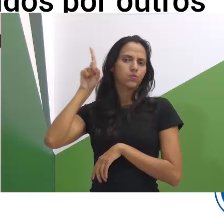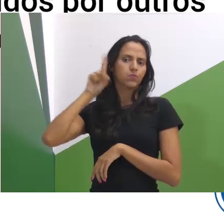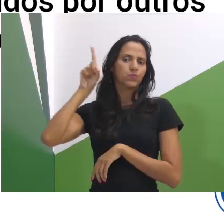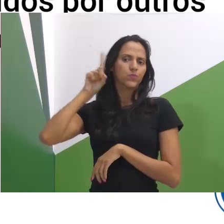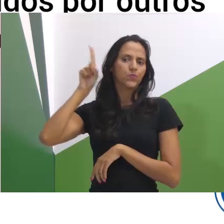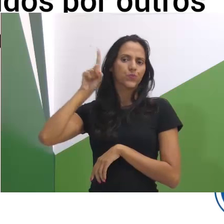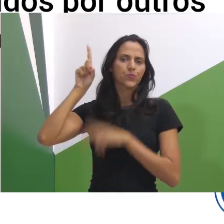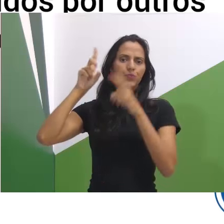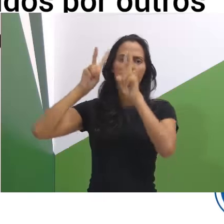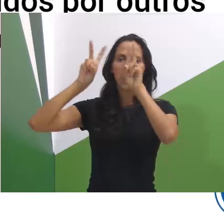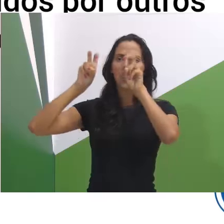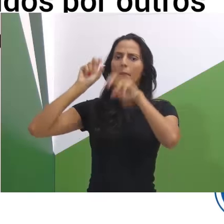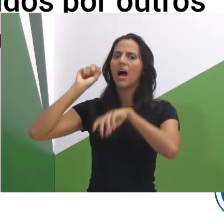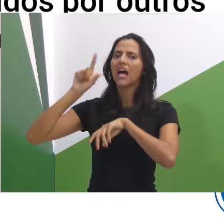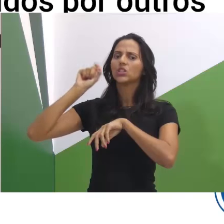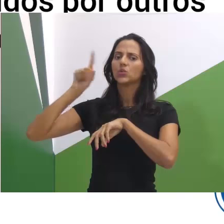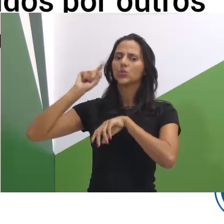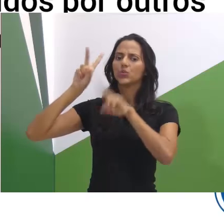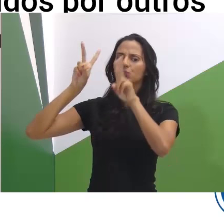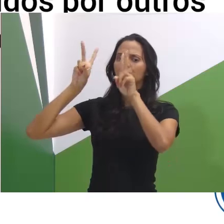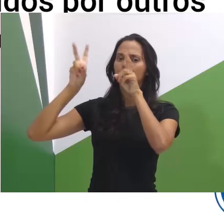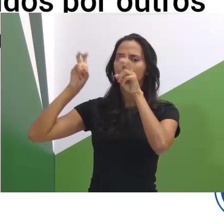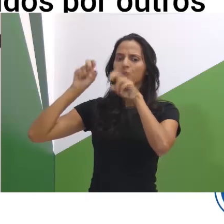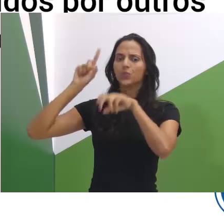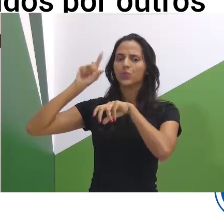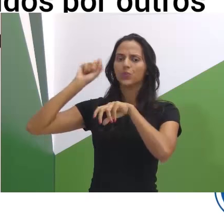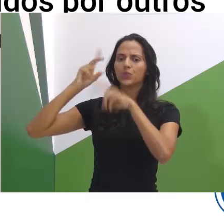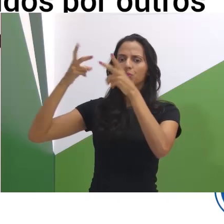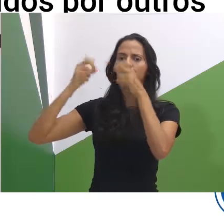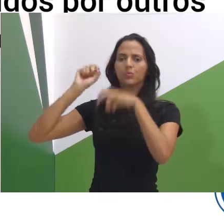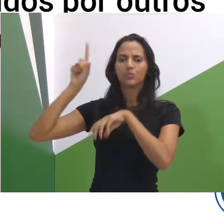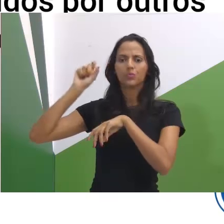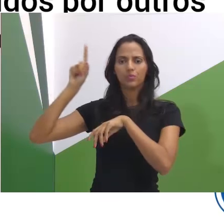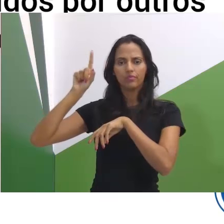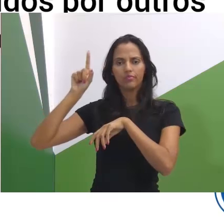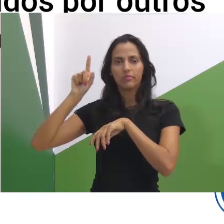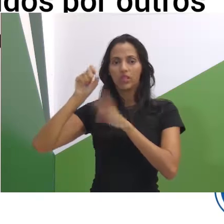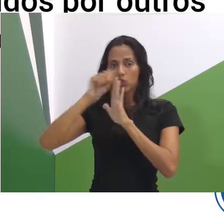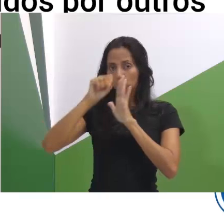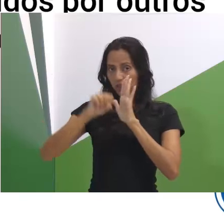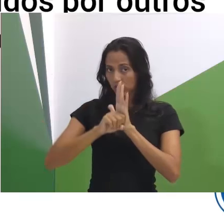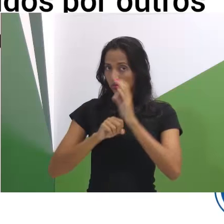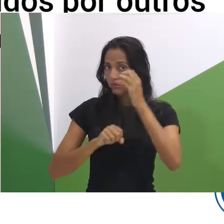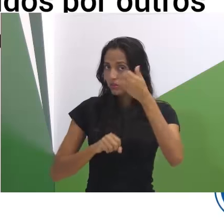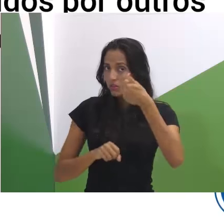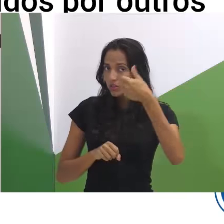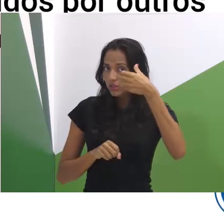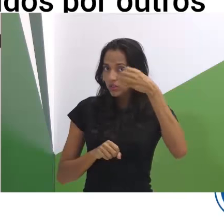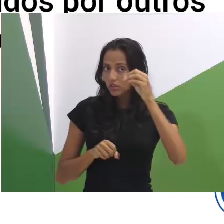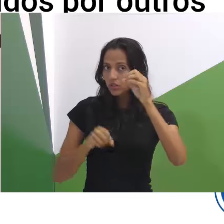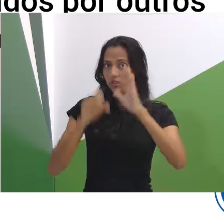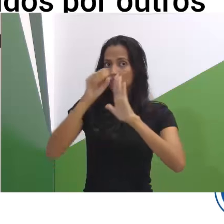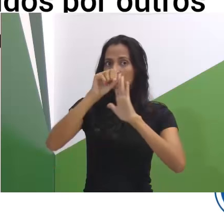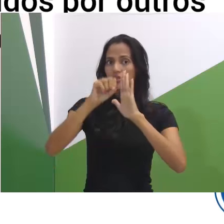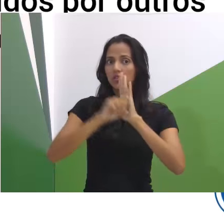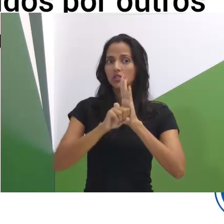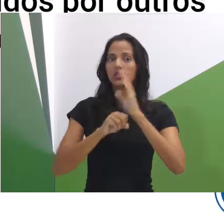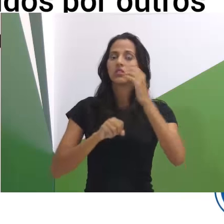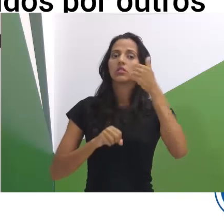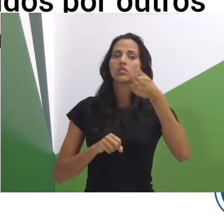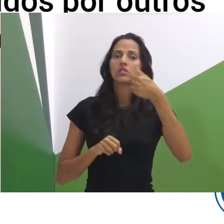De escravos No Atlântico Também chamado De tráfico negreiro Ocorreu nos séculos Dezesseis A dezenove A